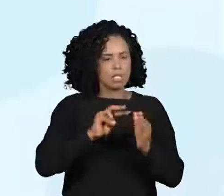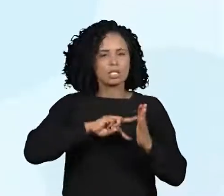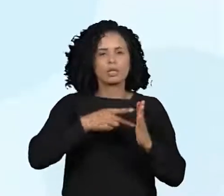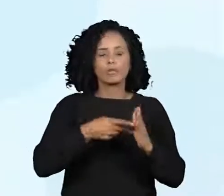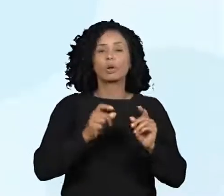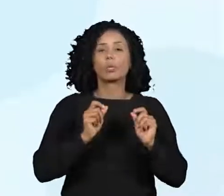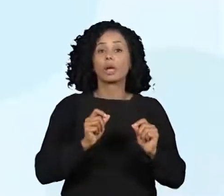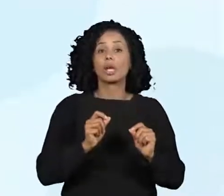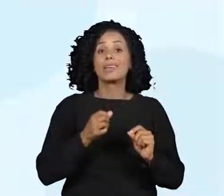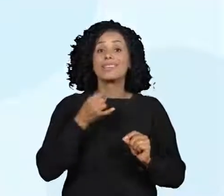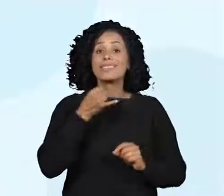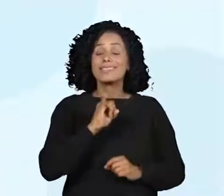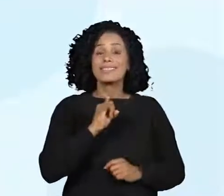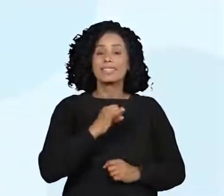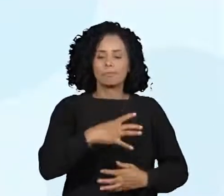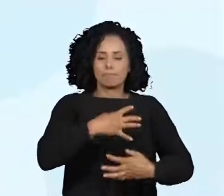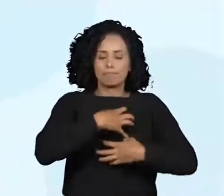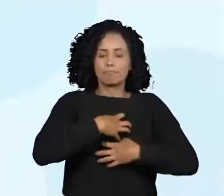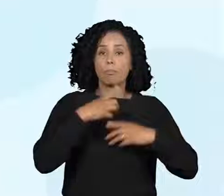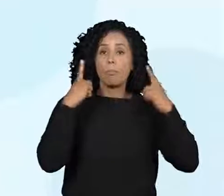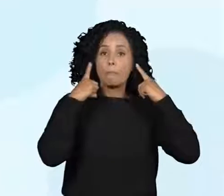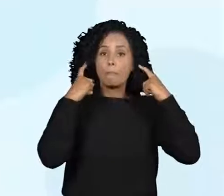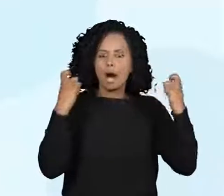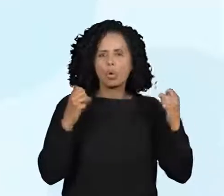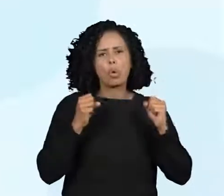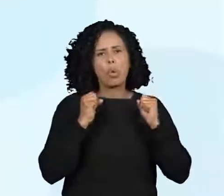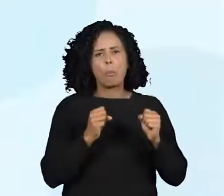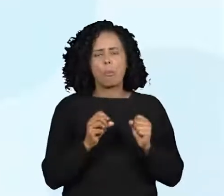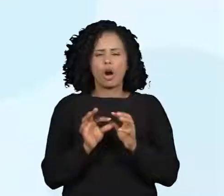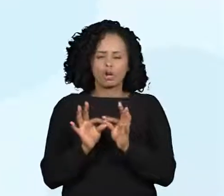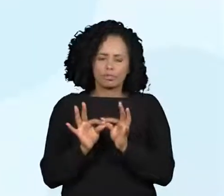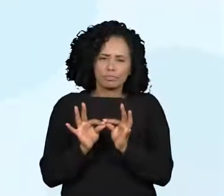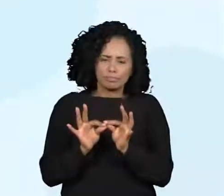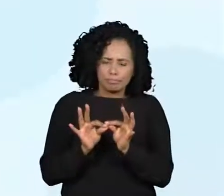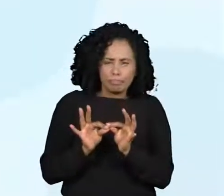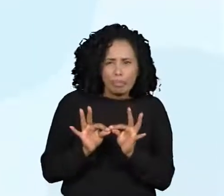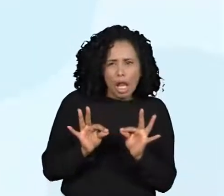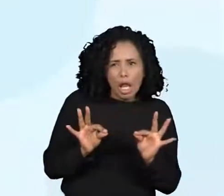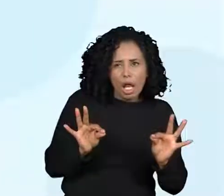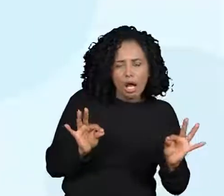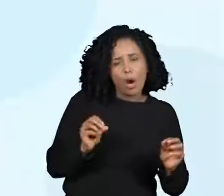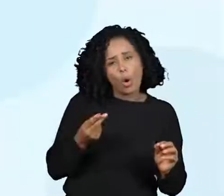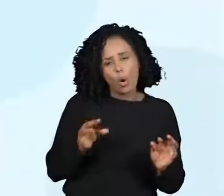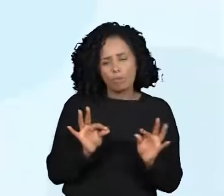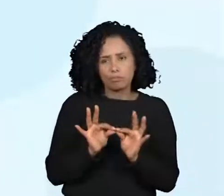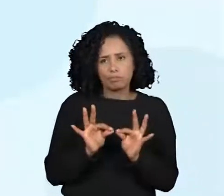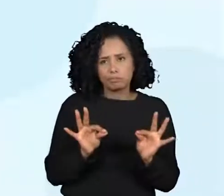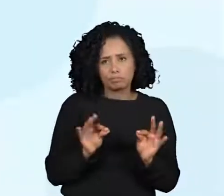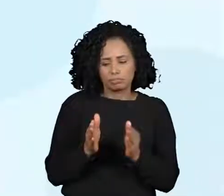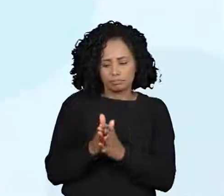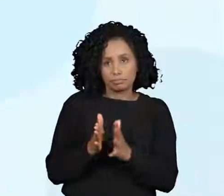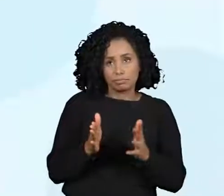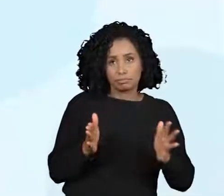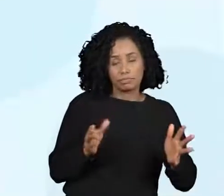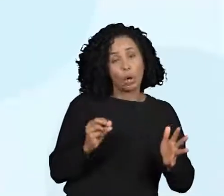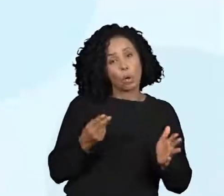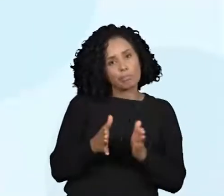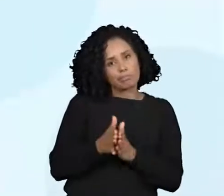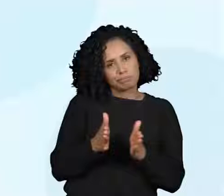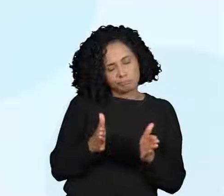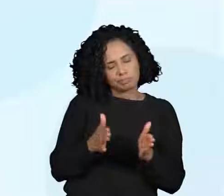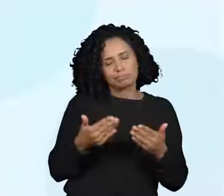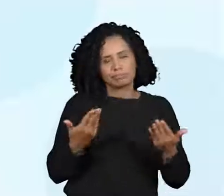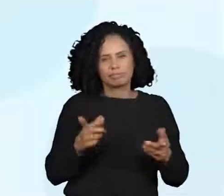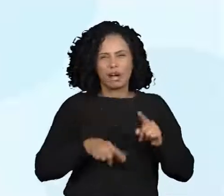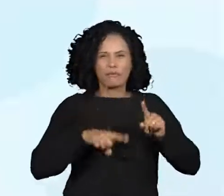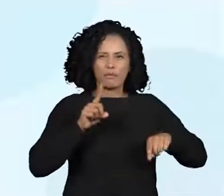som em toda a vasta gama pode ser longo ou curto, considerando também suas infinitas variações.